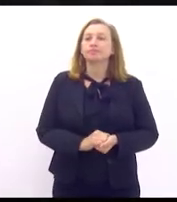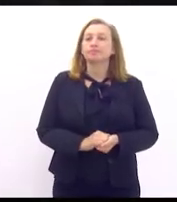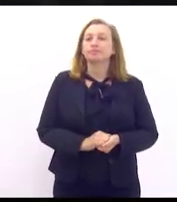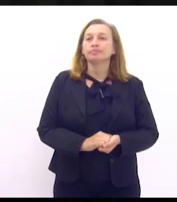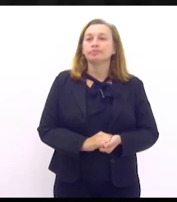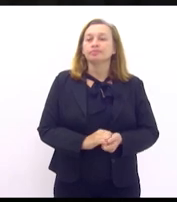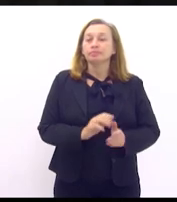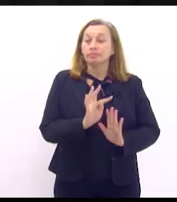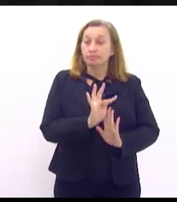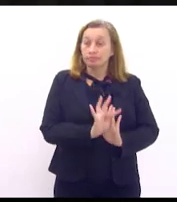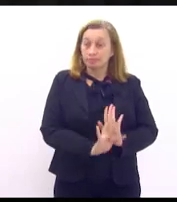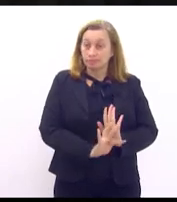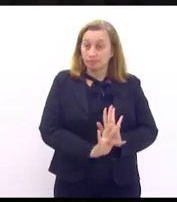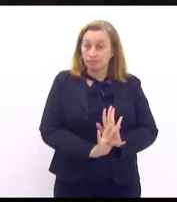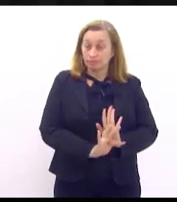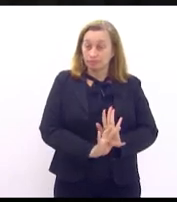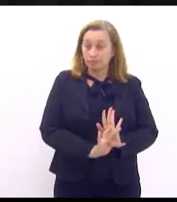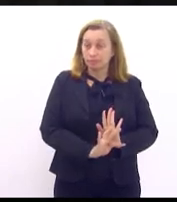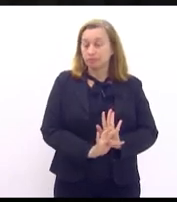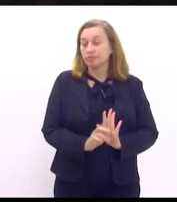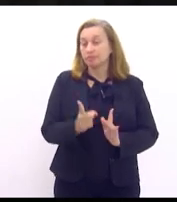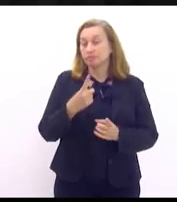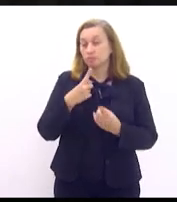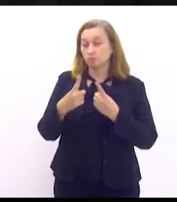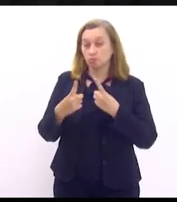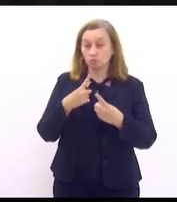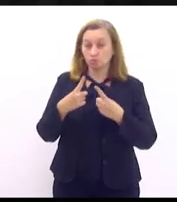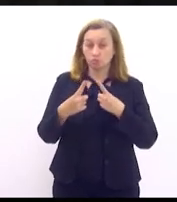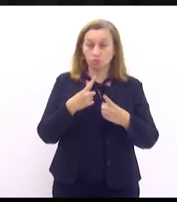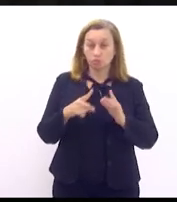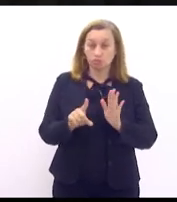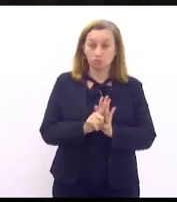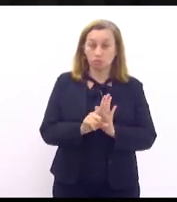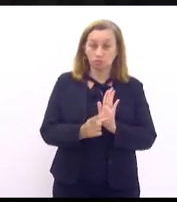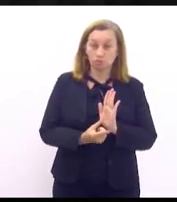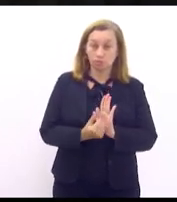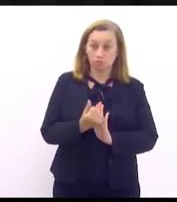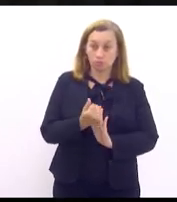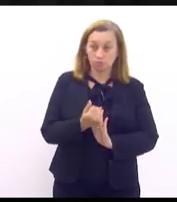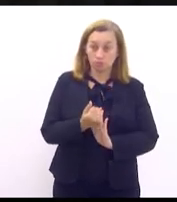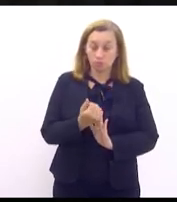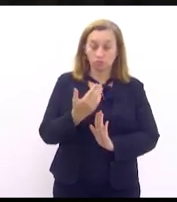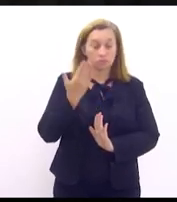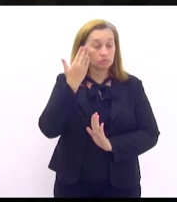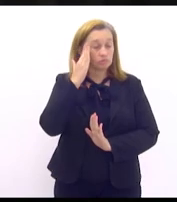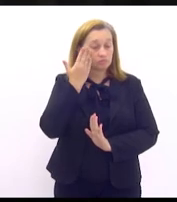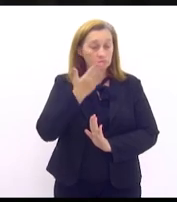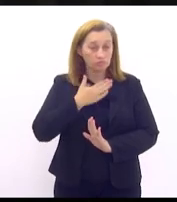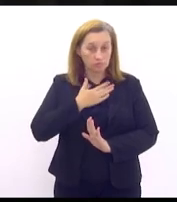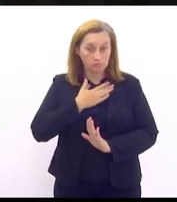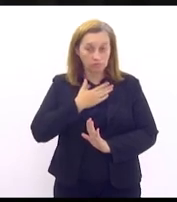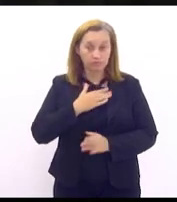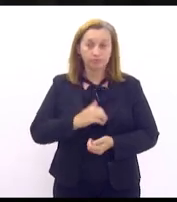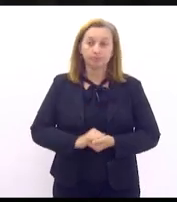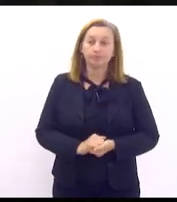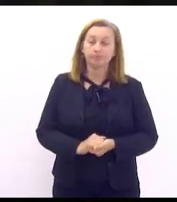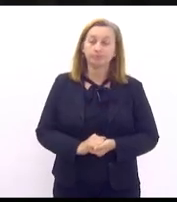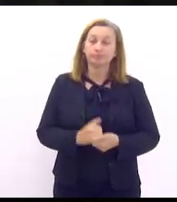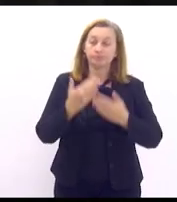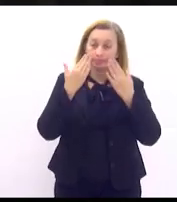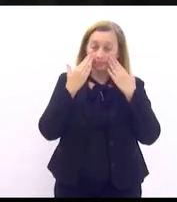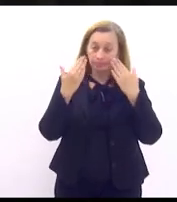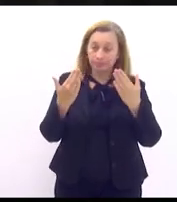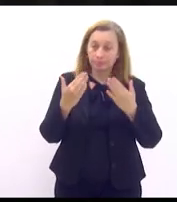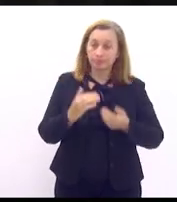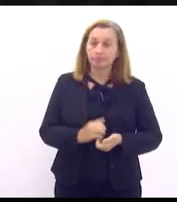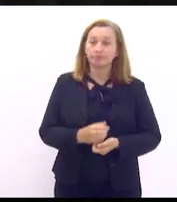No texto que nós estamos discutindo, da LOA, ao meu entender, no que foi apresentado